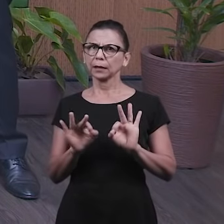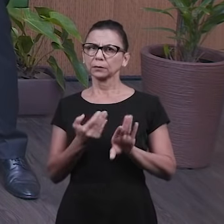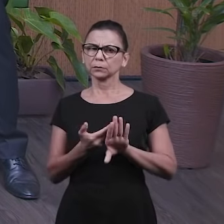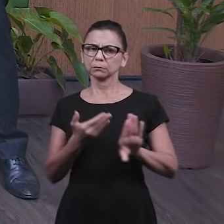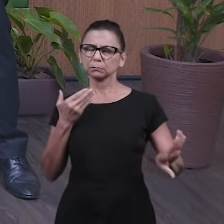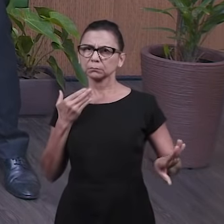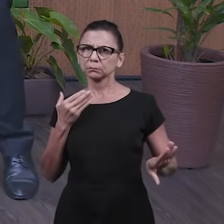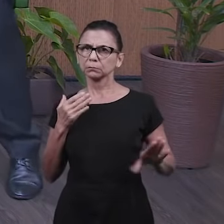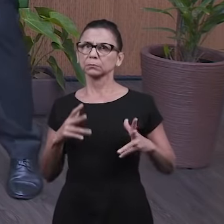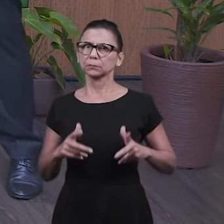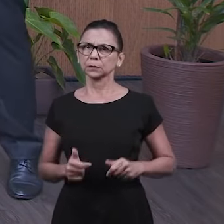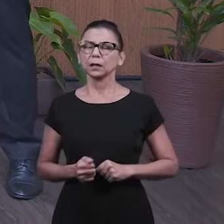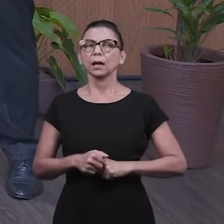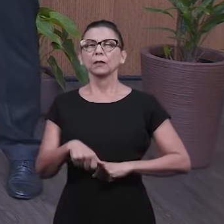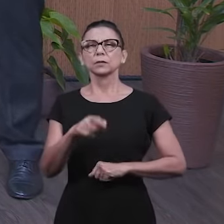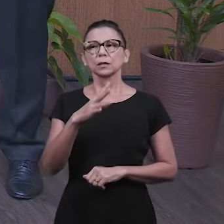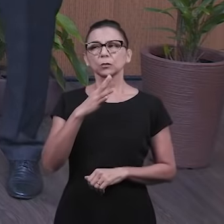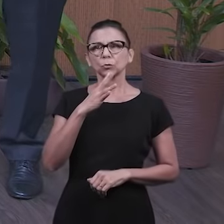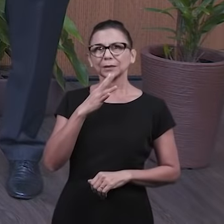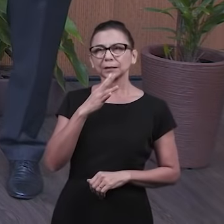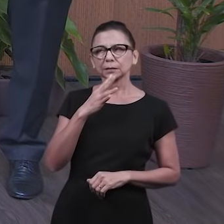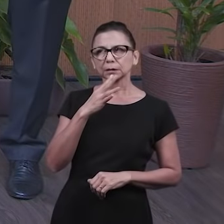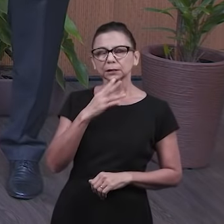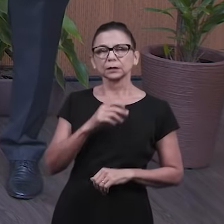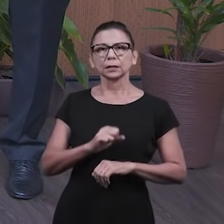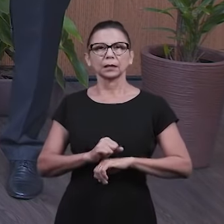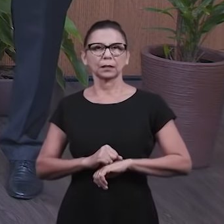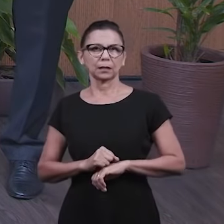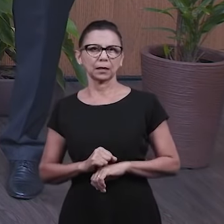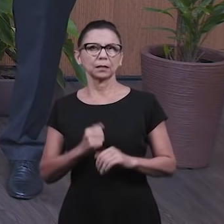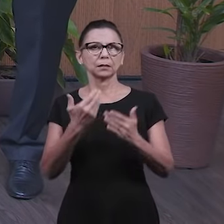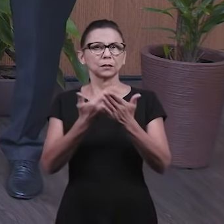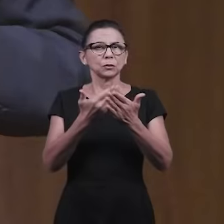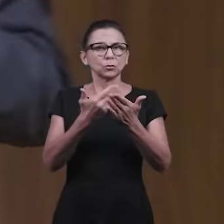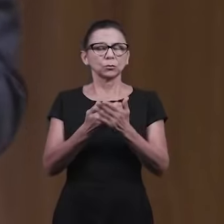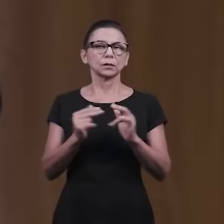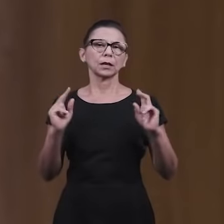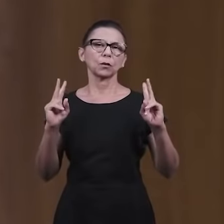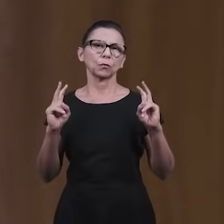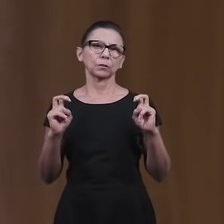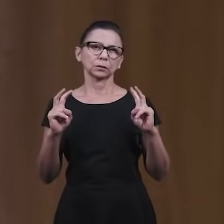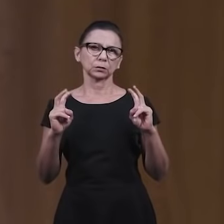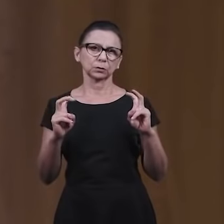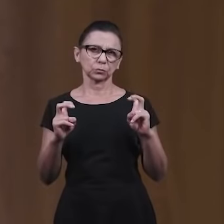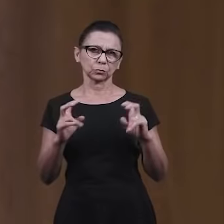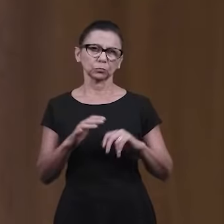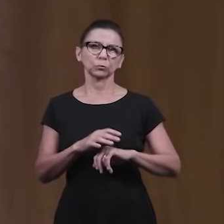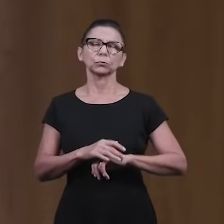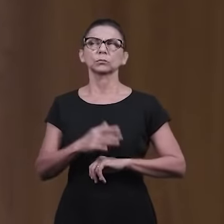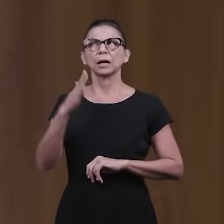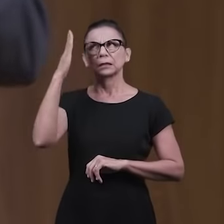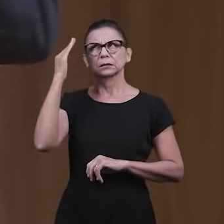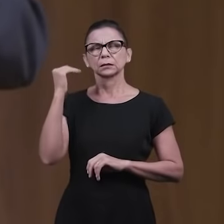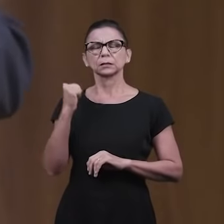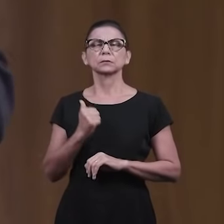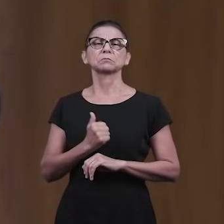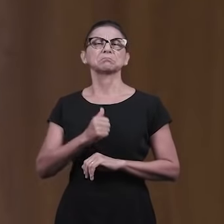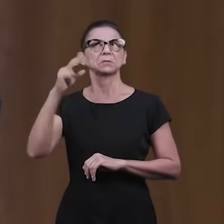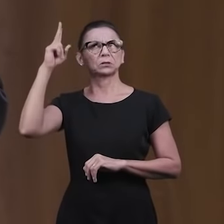ouvir, conhecer, estudar o assunto, saber a história ou